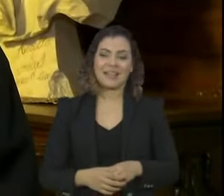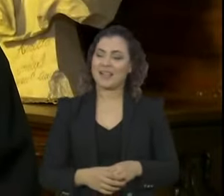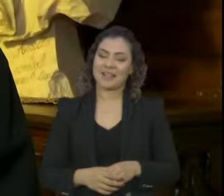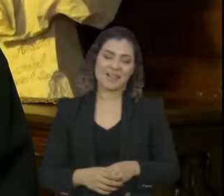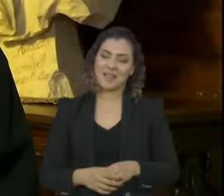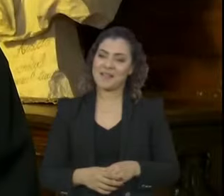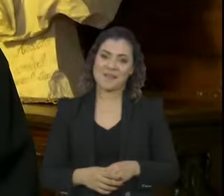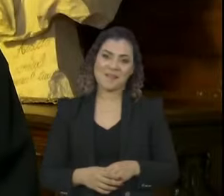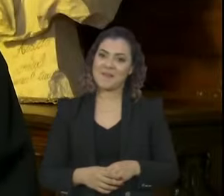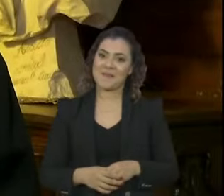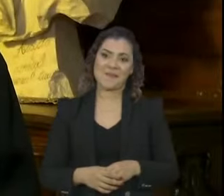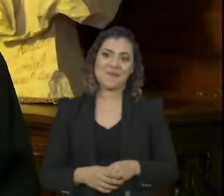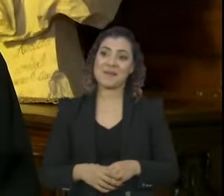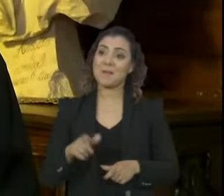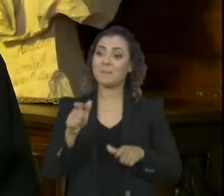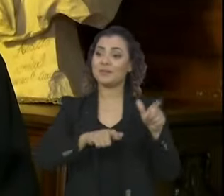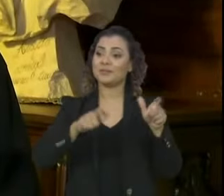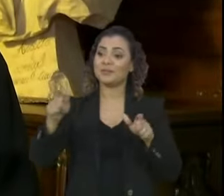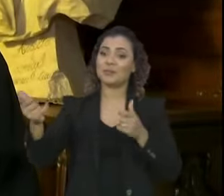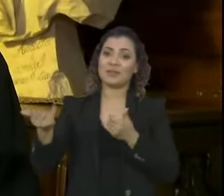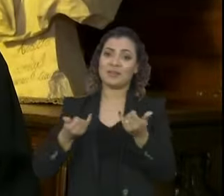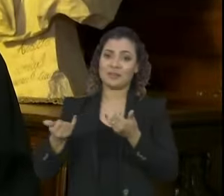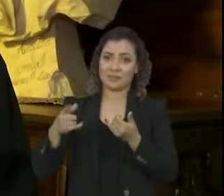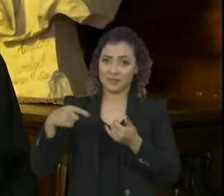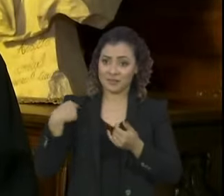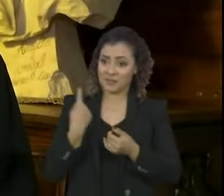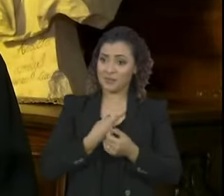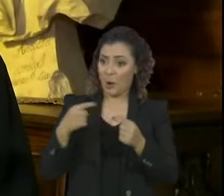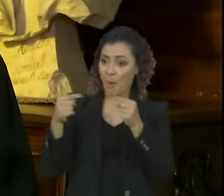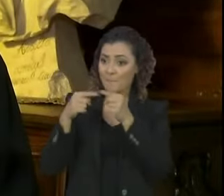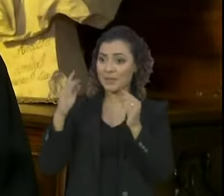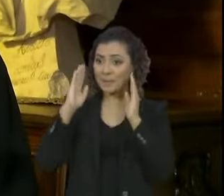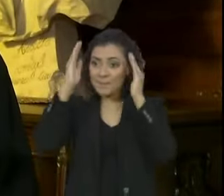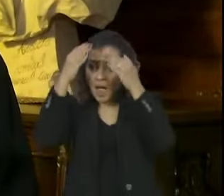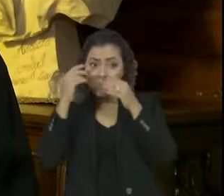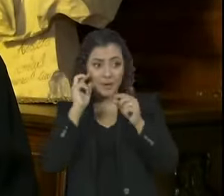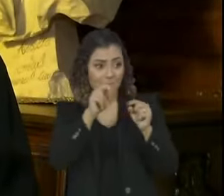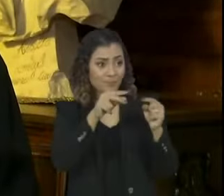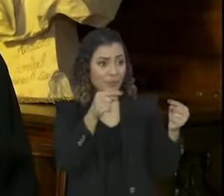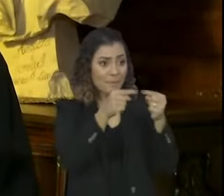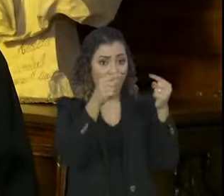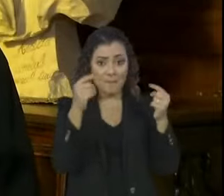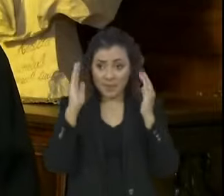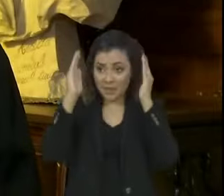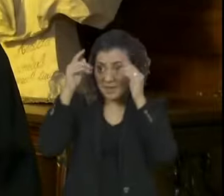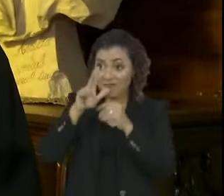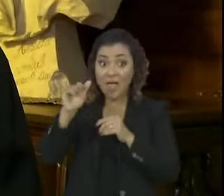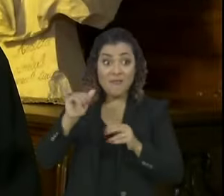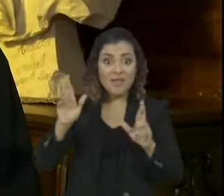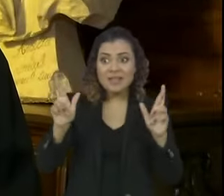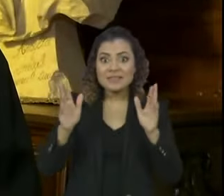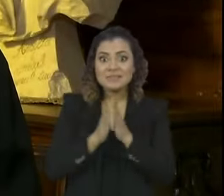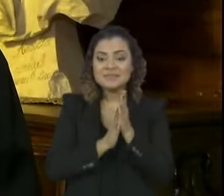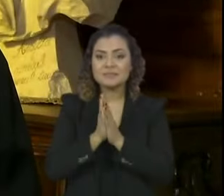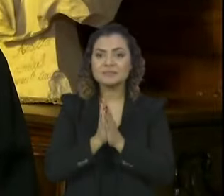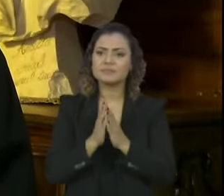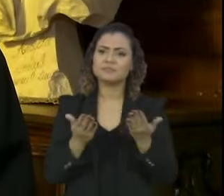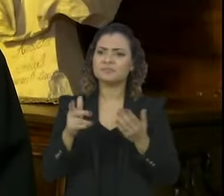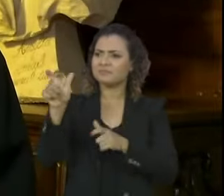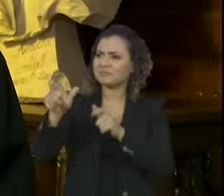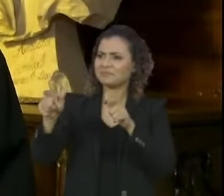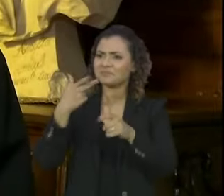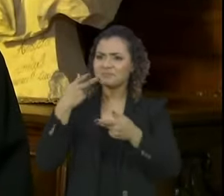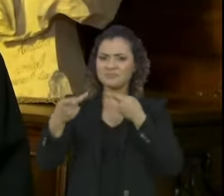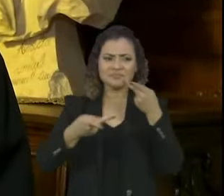são os outros que dizem ser a gente é papável se alguém é papável é esse os outros